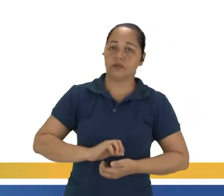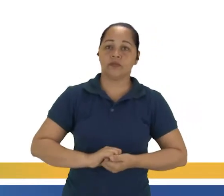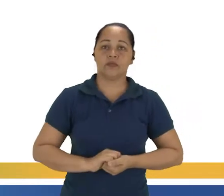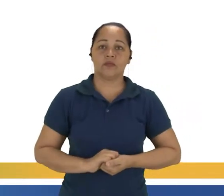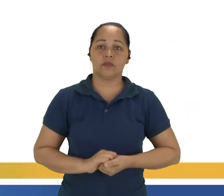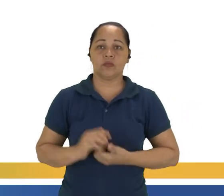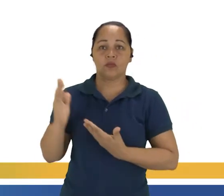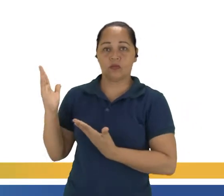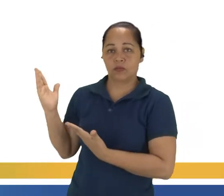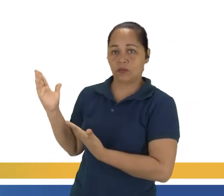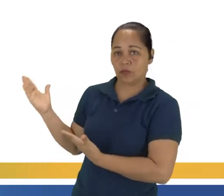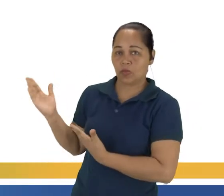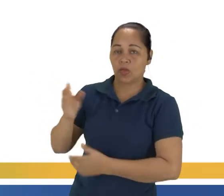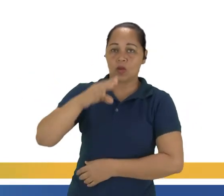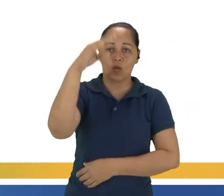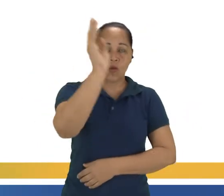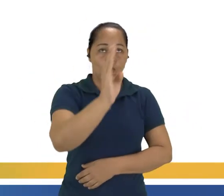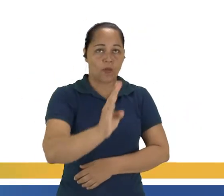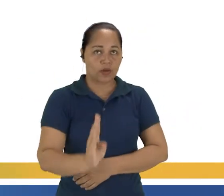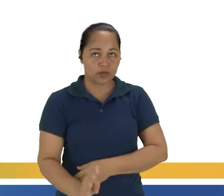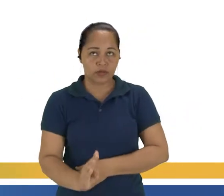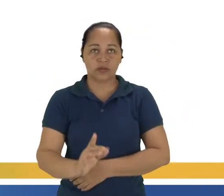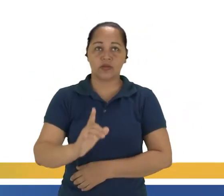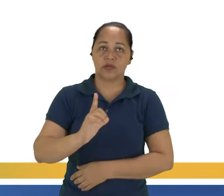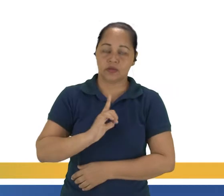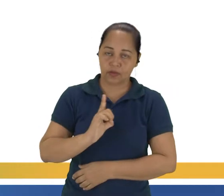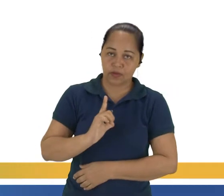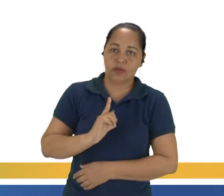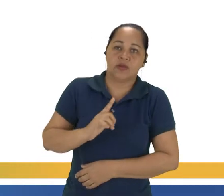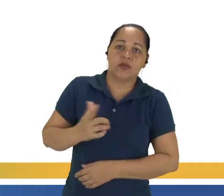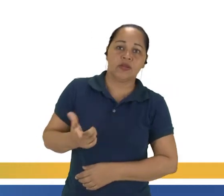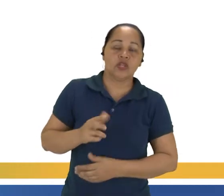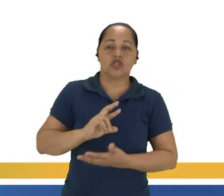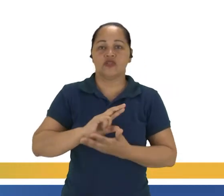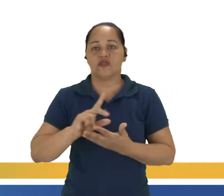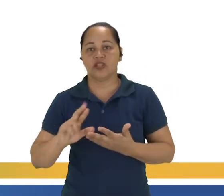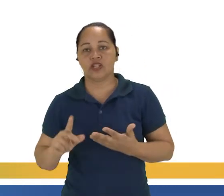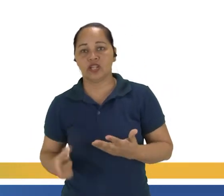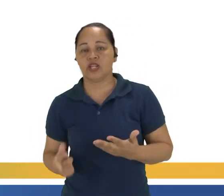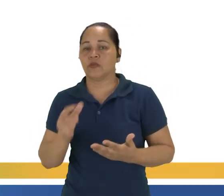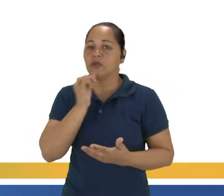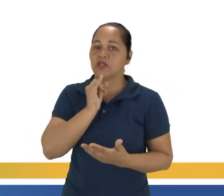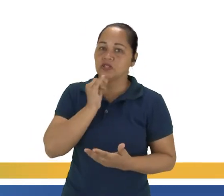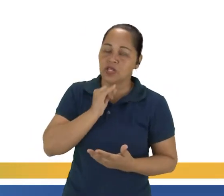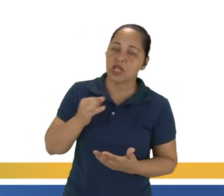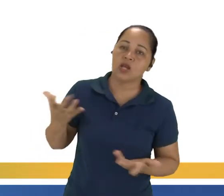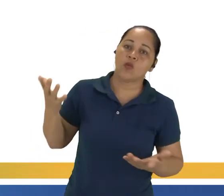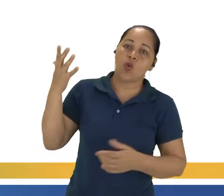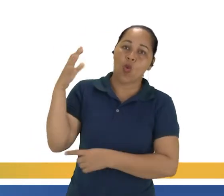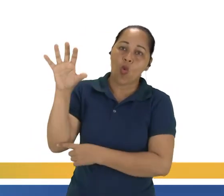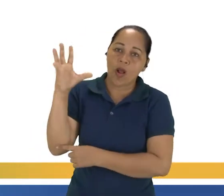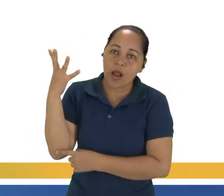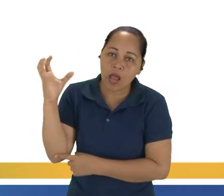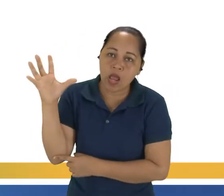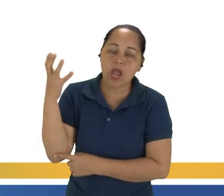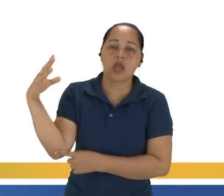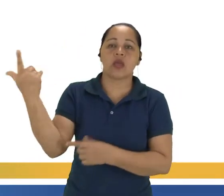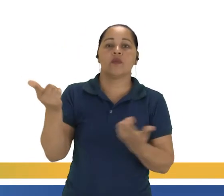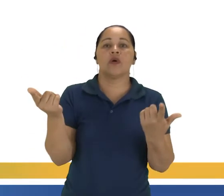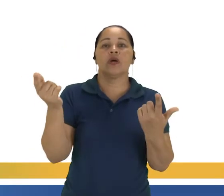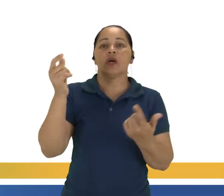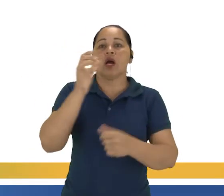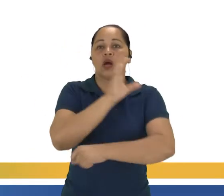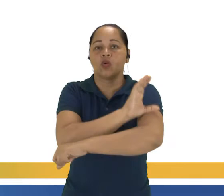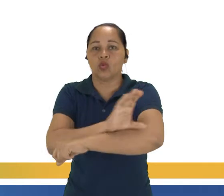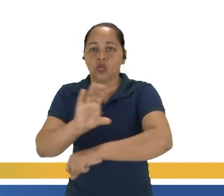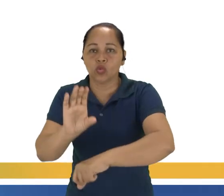material, o Brasil, por conter um extenso território, apresenta diferenças climáticas, econômicas, sociais e culturais entre as